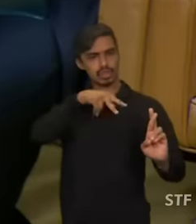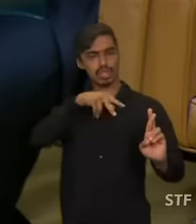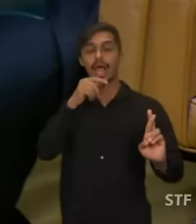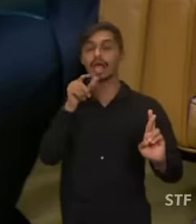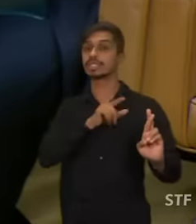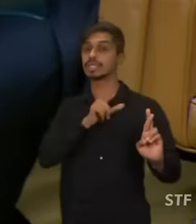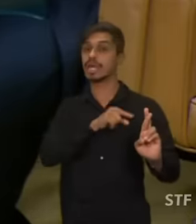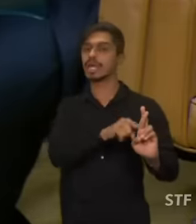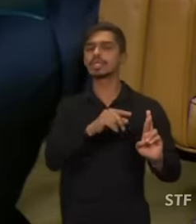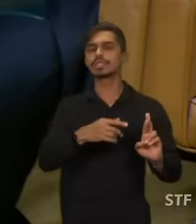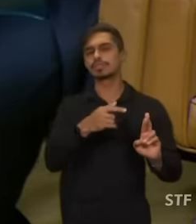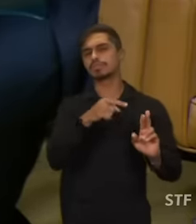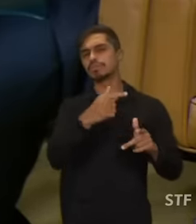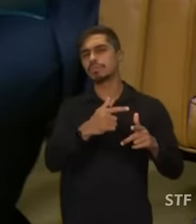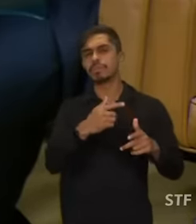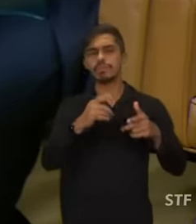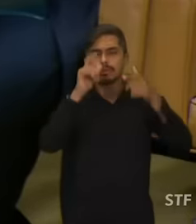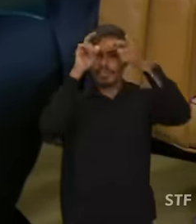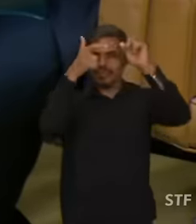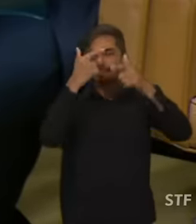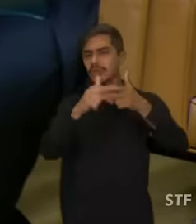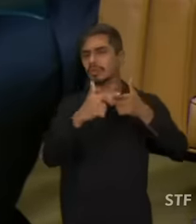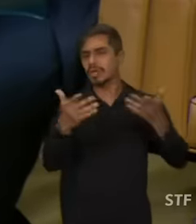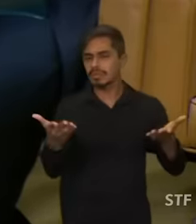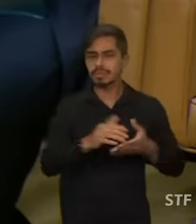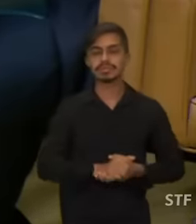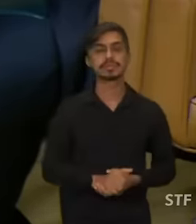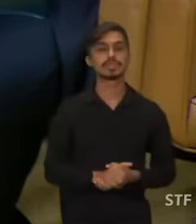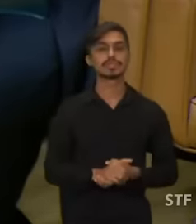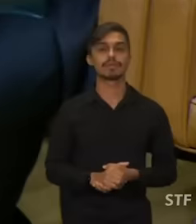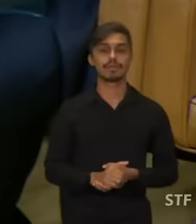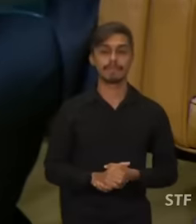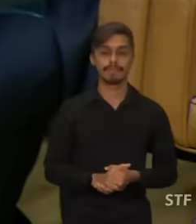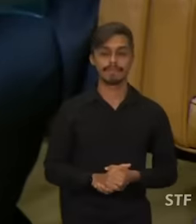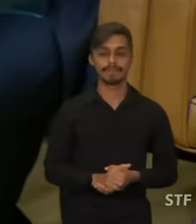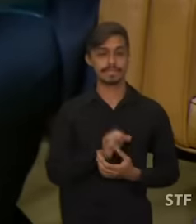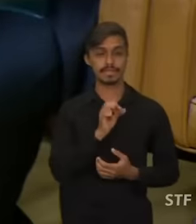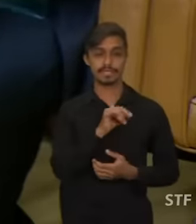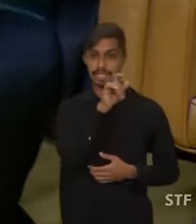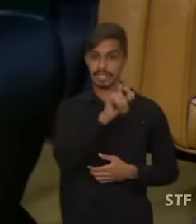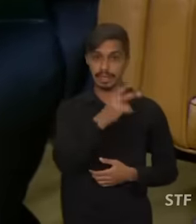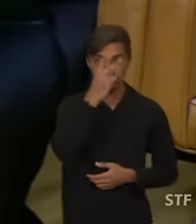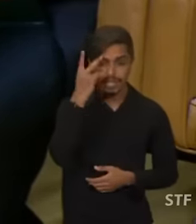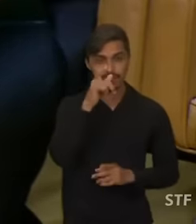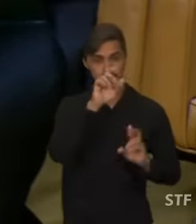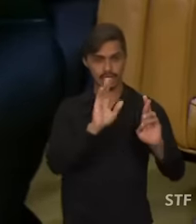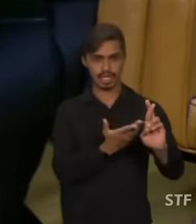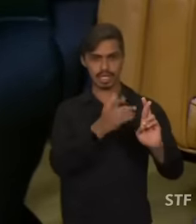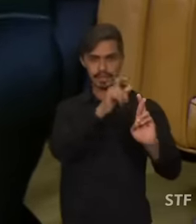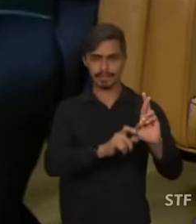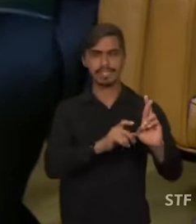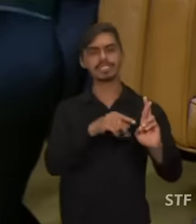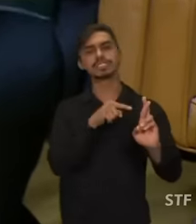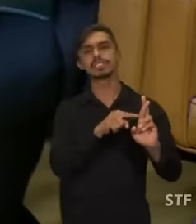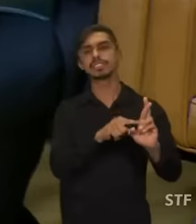de algum sofrimento psiquiátrico. Ela determina quando aquele réu, aquele acusado, enfim, aquele preso,